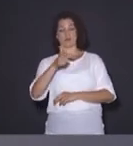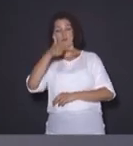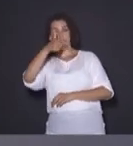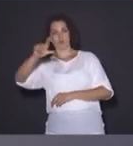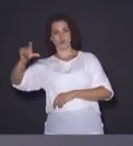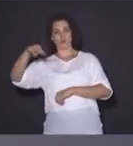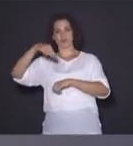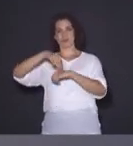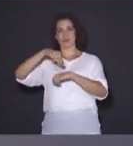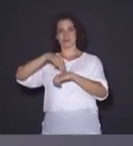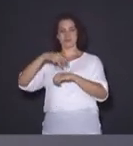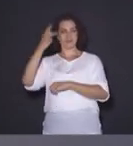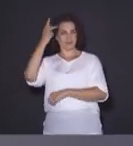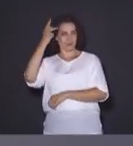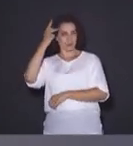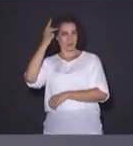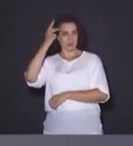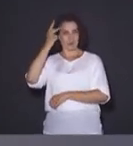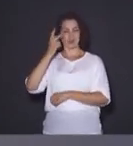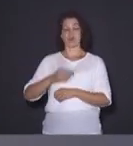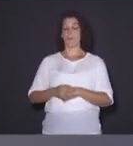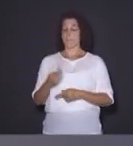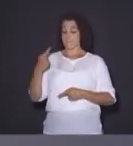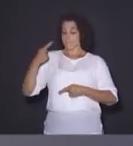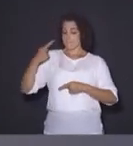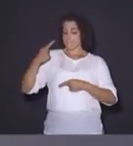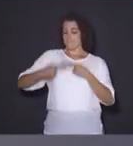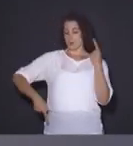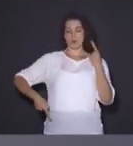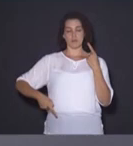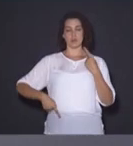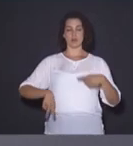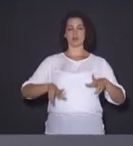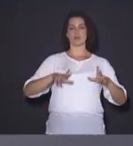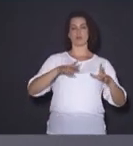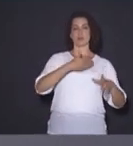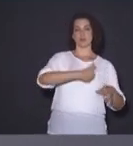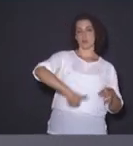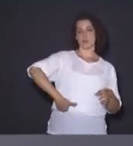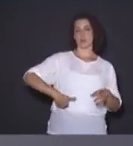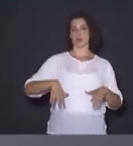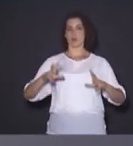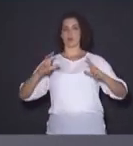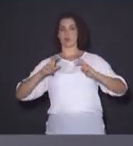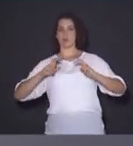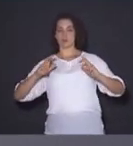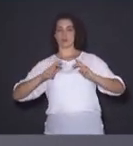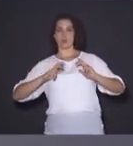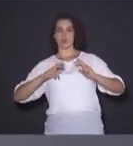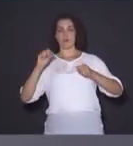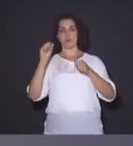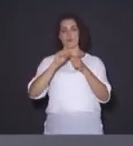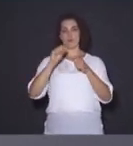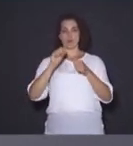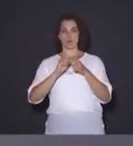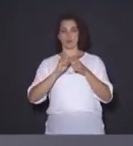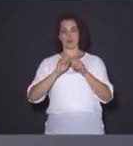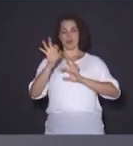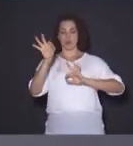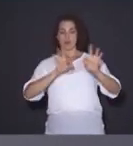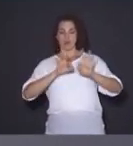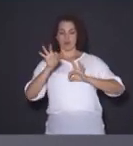fica proibido um âmbito da rede oficial e da rede particular a elaboração divulgação produção